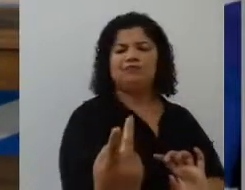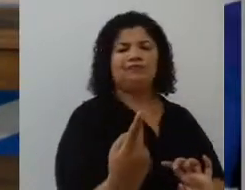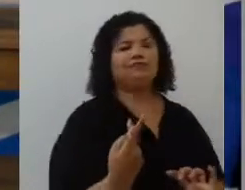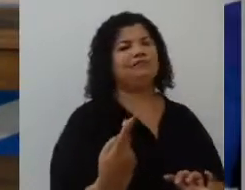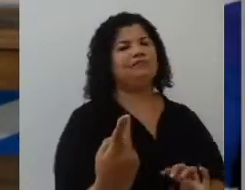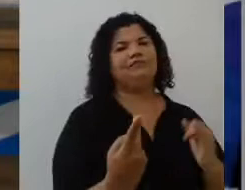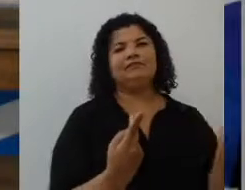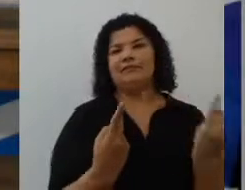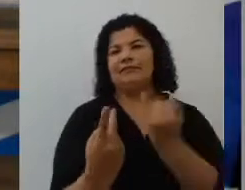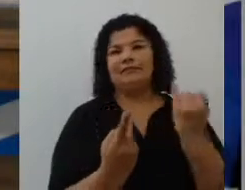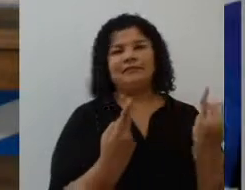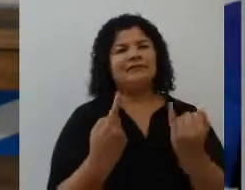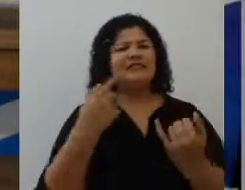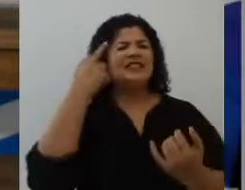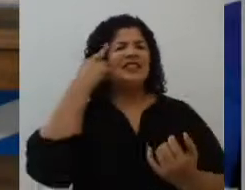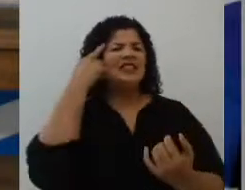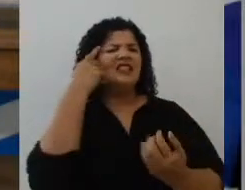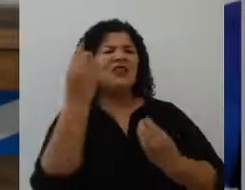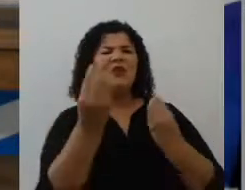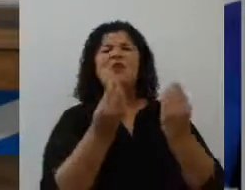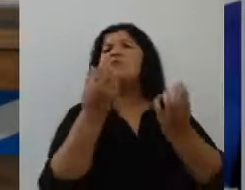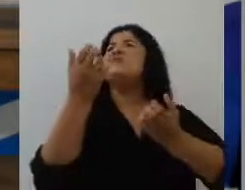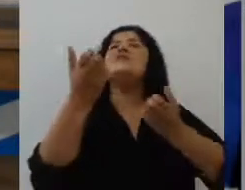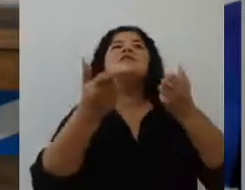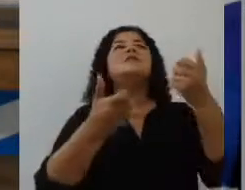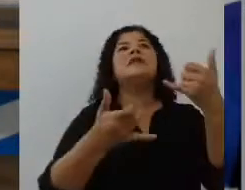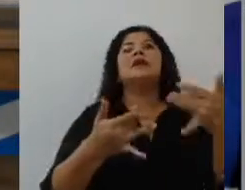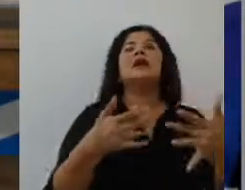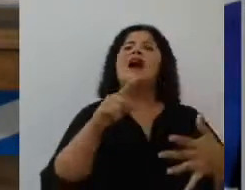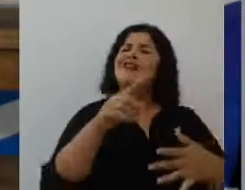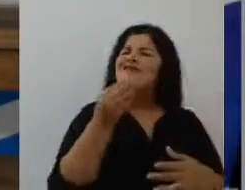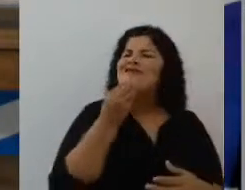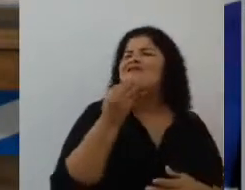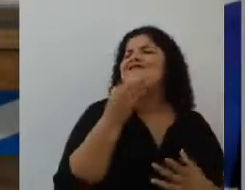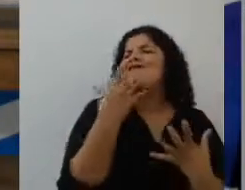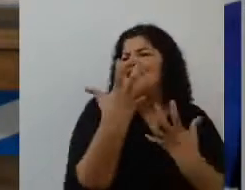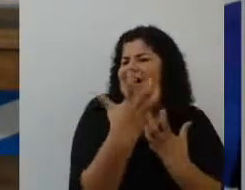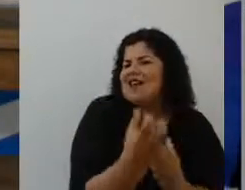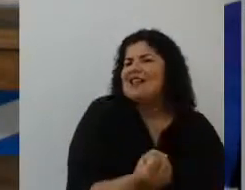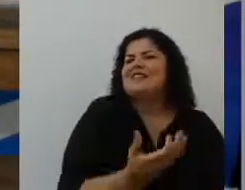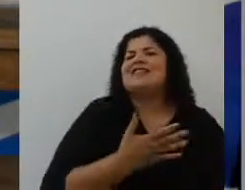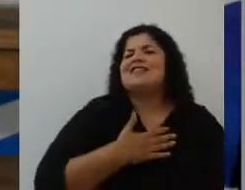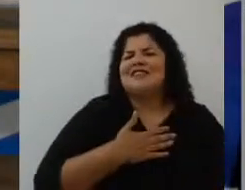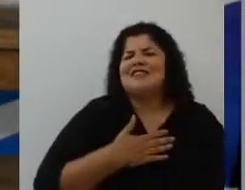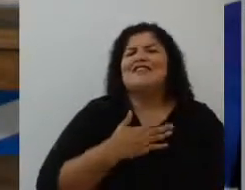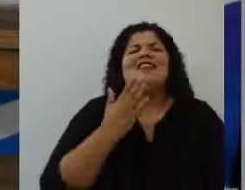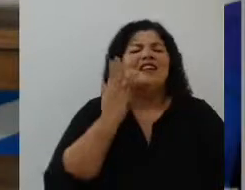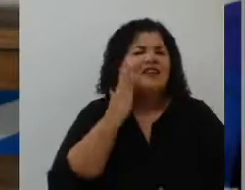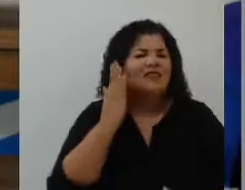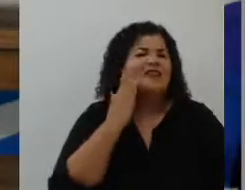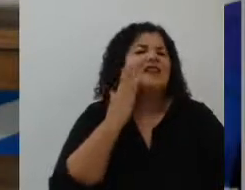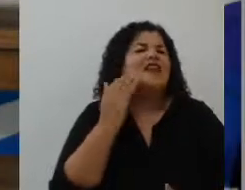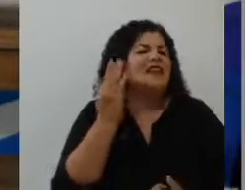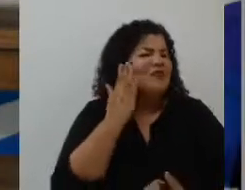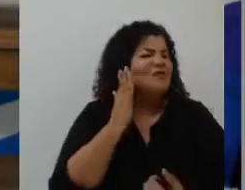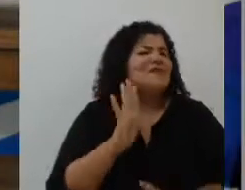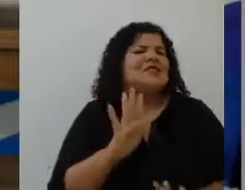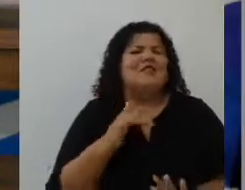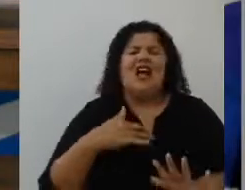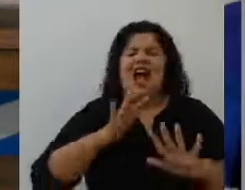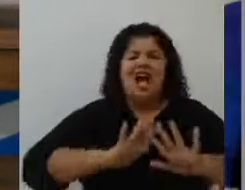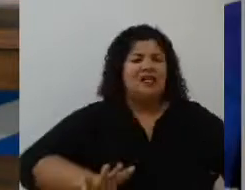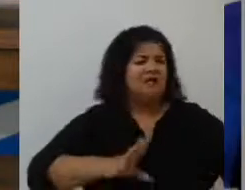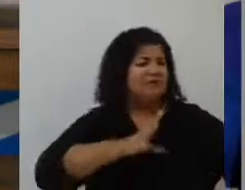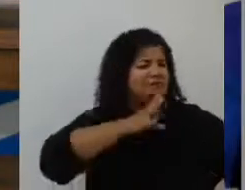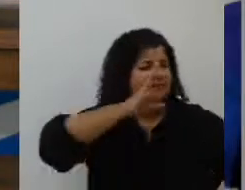dois. Eu tento achar um jeito de explicar. Você bem que podia me aceitar. Eu sei. Eu sei que eu tenho um jeito meio estúpido